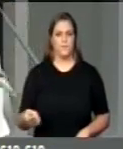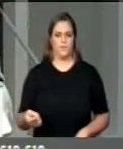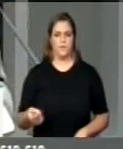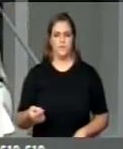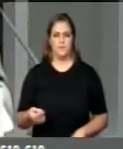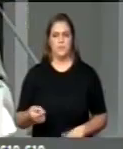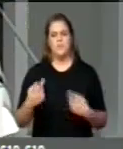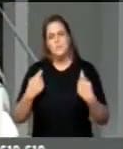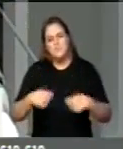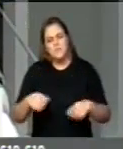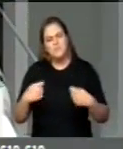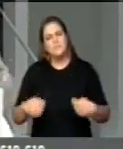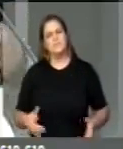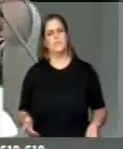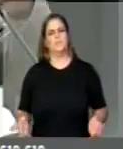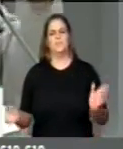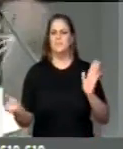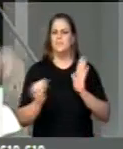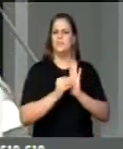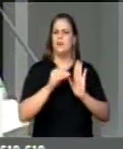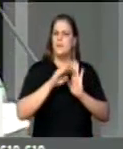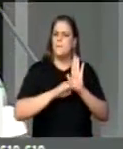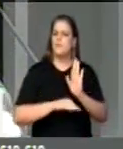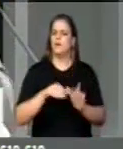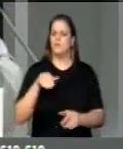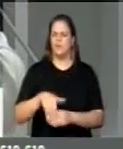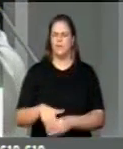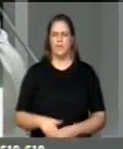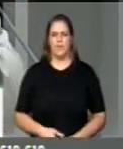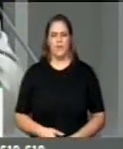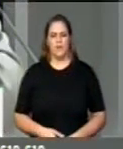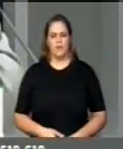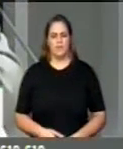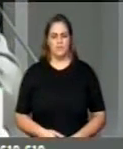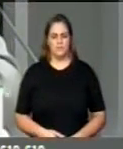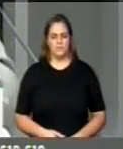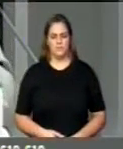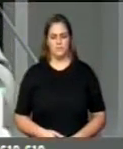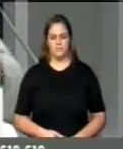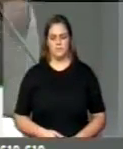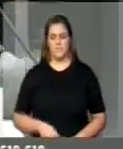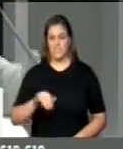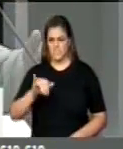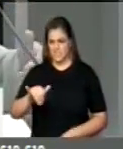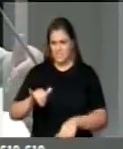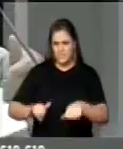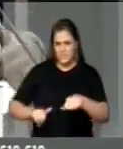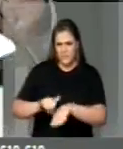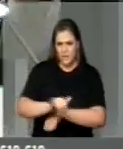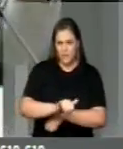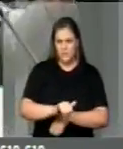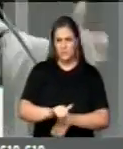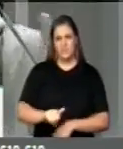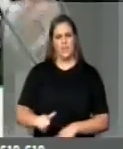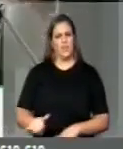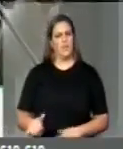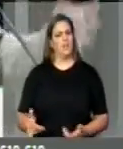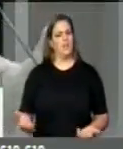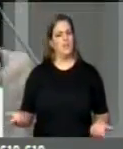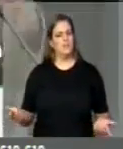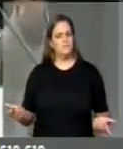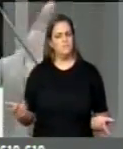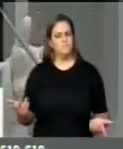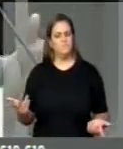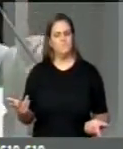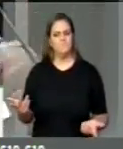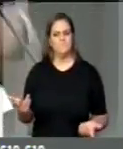duvido que os deputados se ausentem, pelo menos nesse quantitativo, porque o ausente, salvo reconhecida